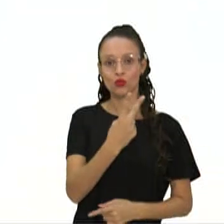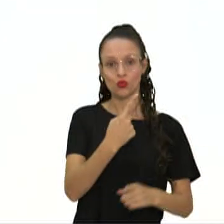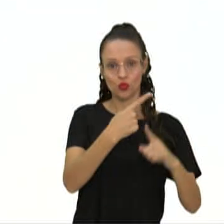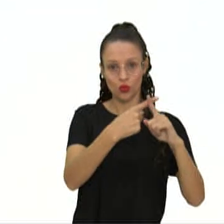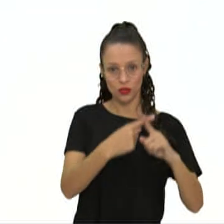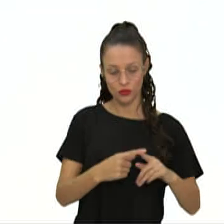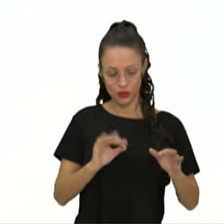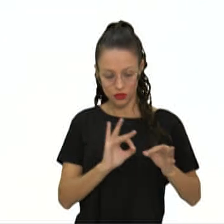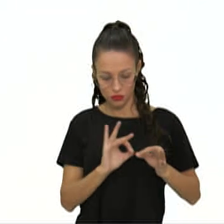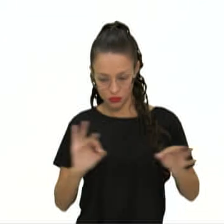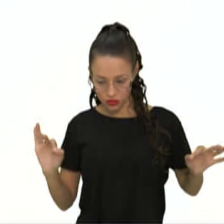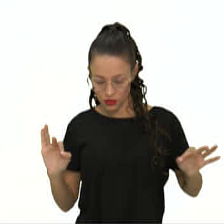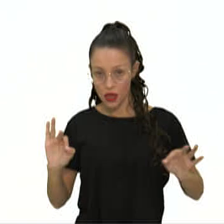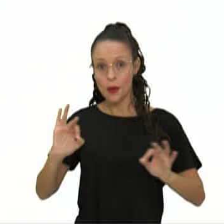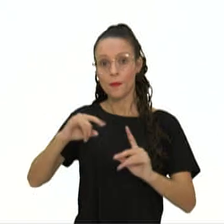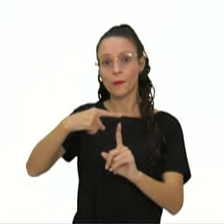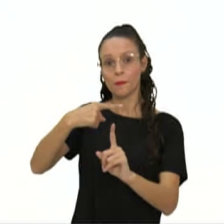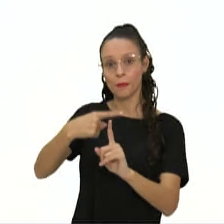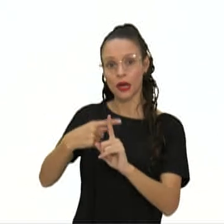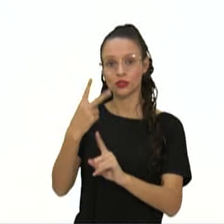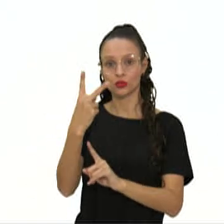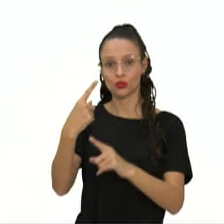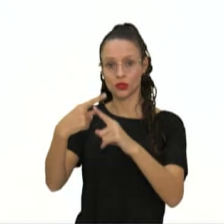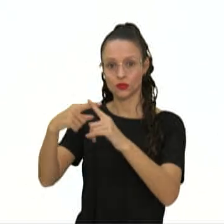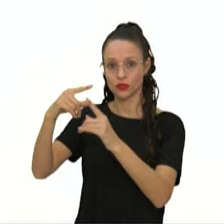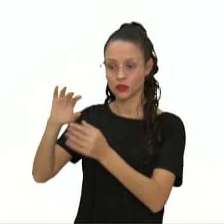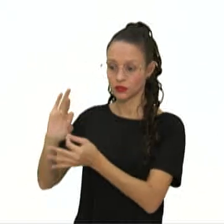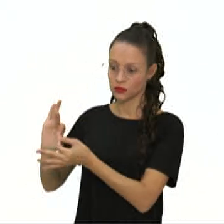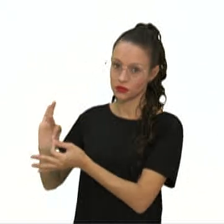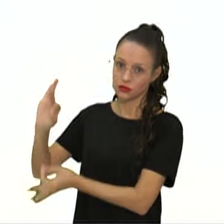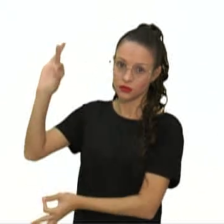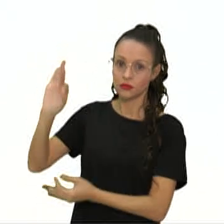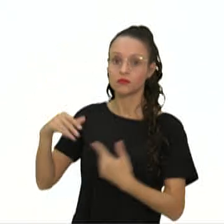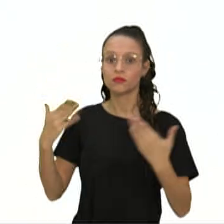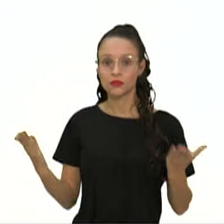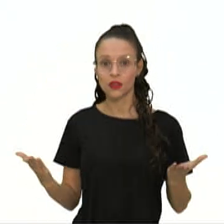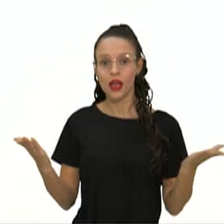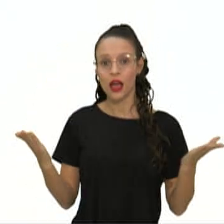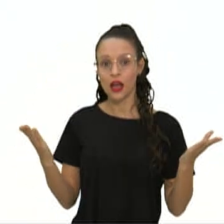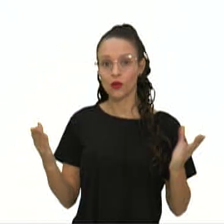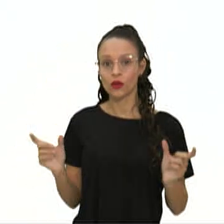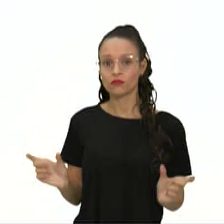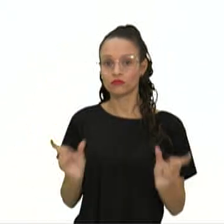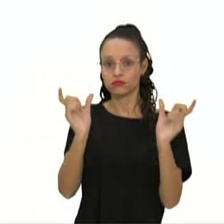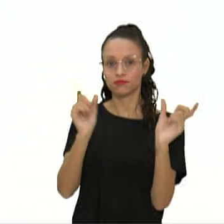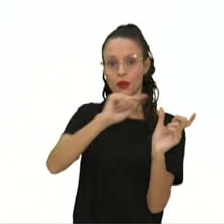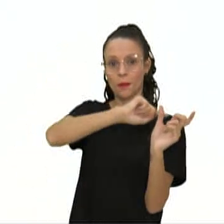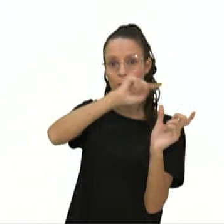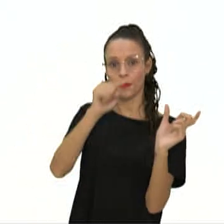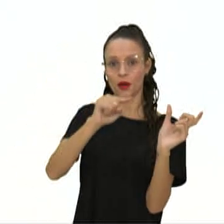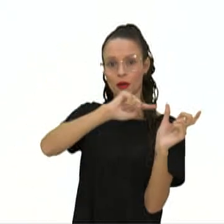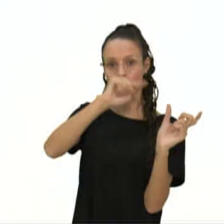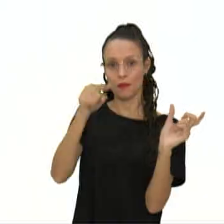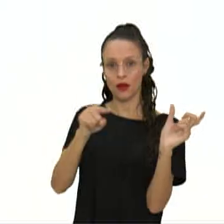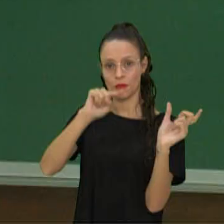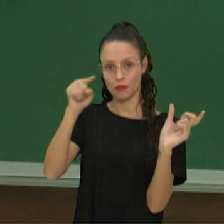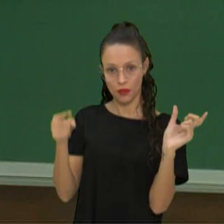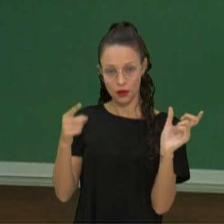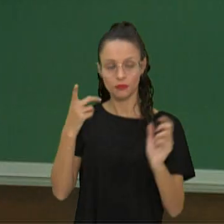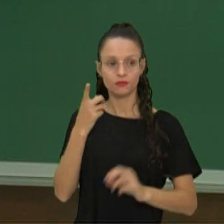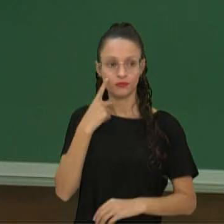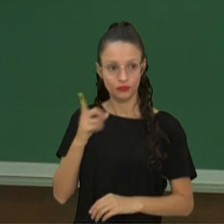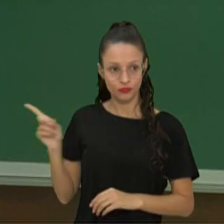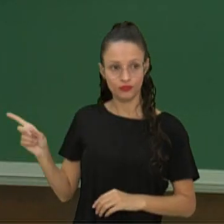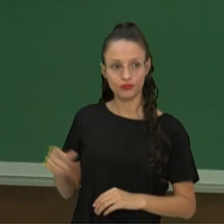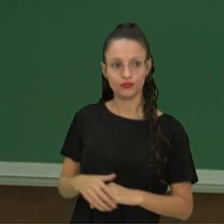comprimento mais 2 vezes a largura. E qual propriedade eu vou usar agora? Propriedade distributiva. Vou multiplicar o 2 por